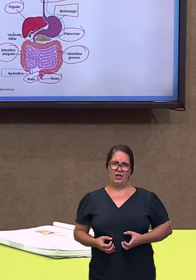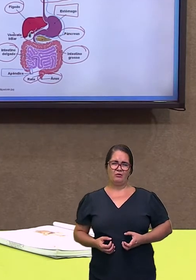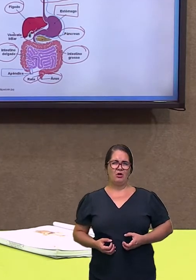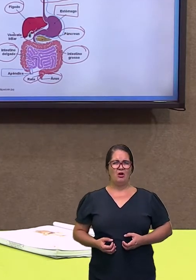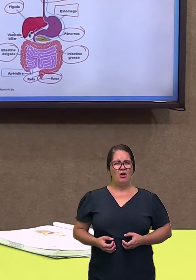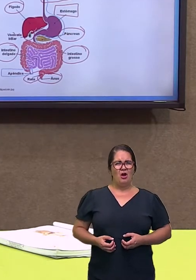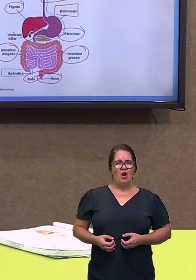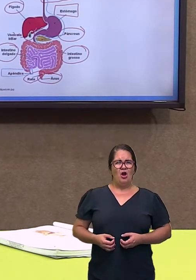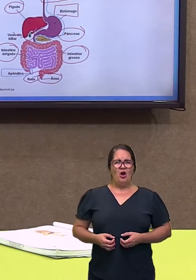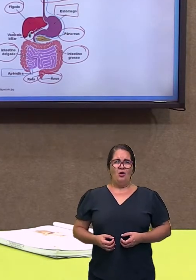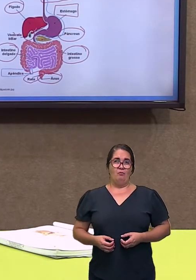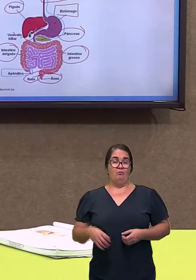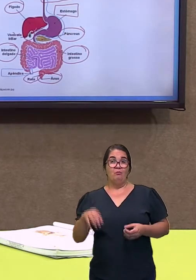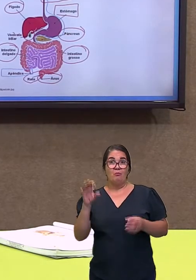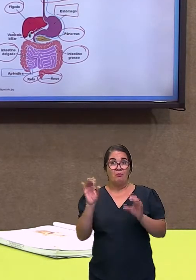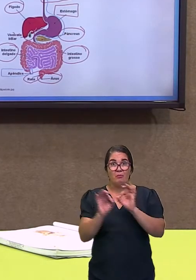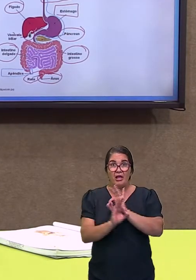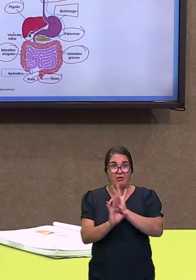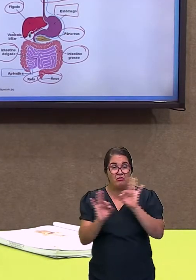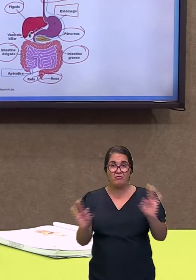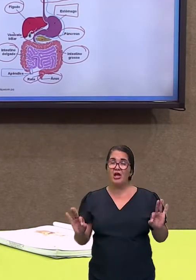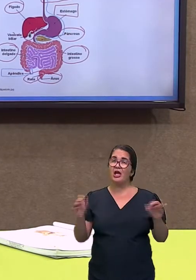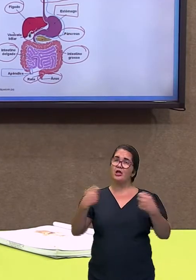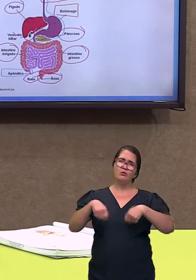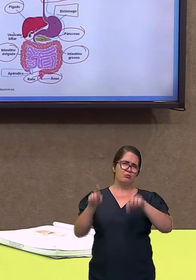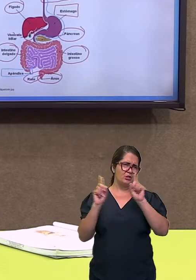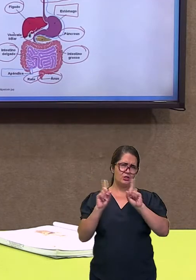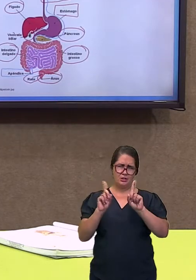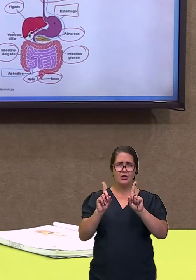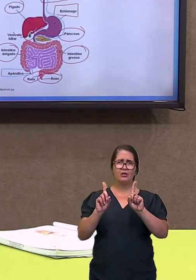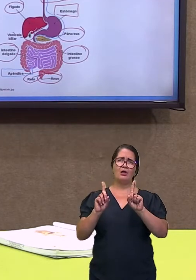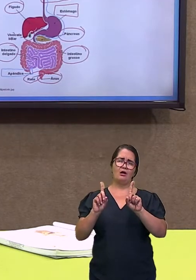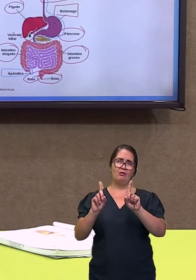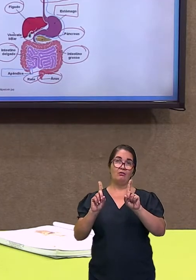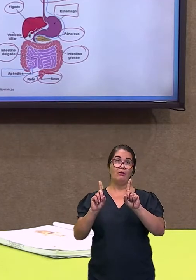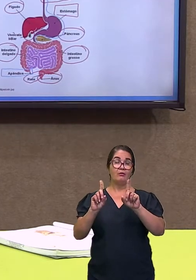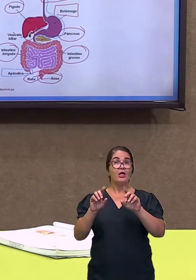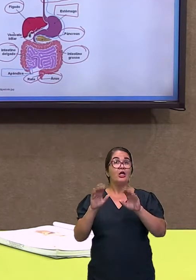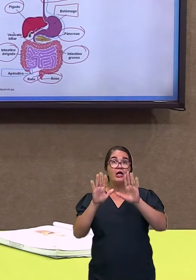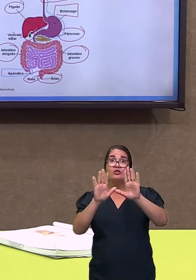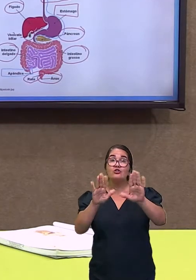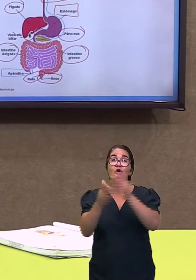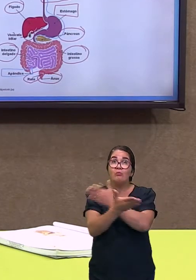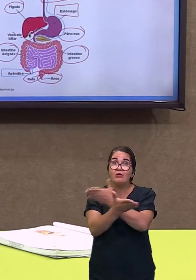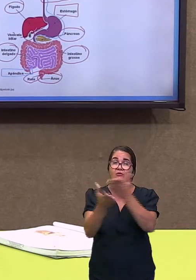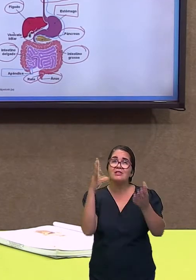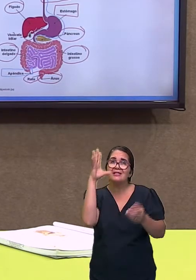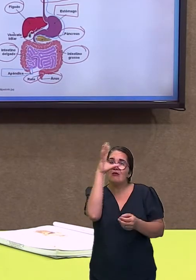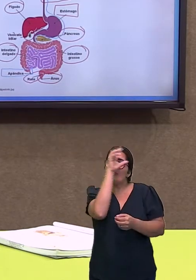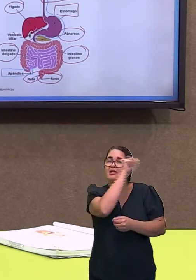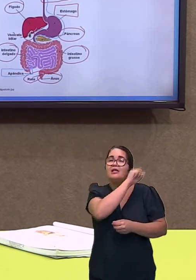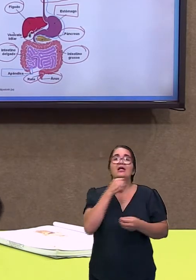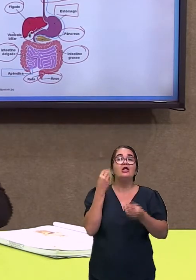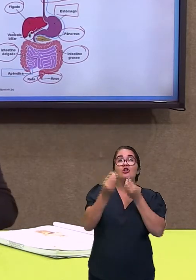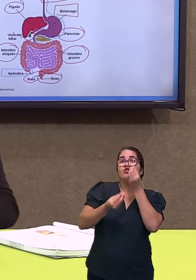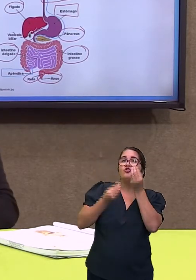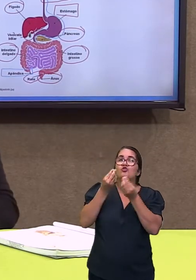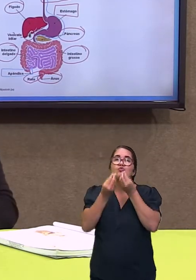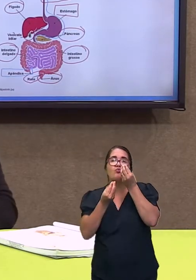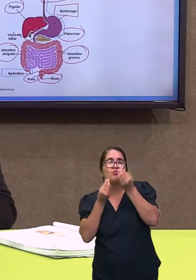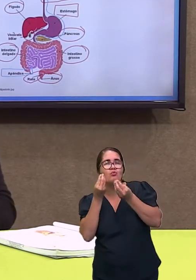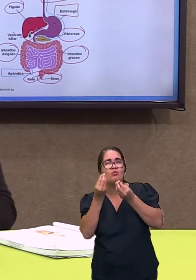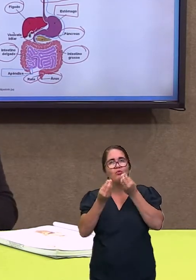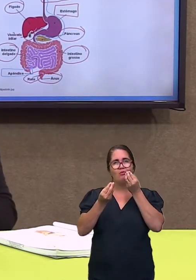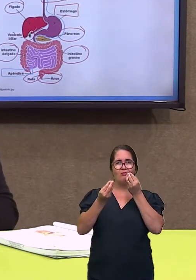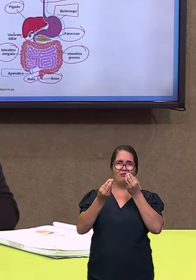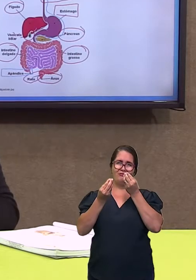perfeito, só precisa que a gente compreenda onde está cada uma das nossas